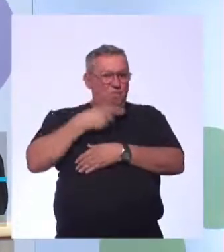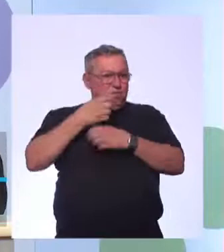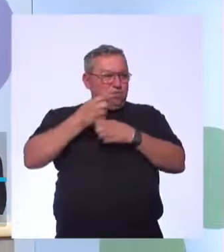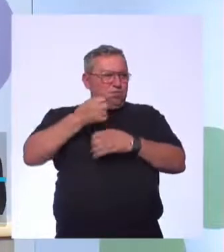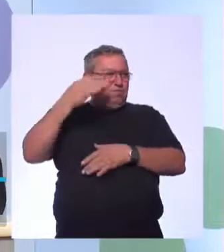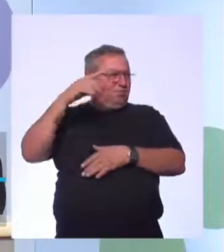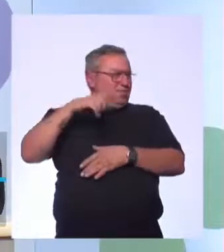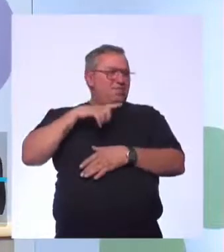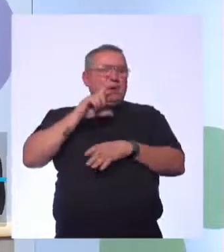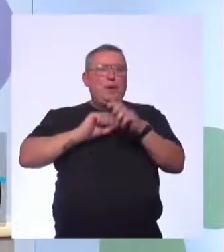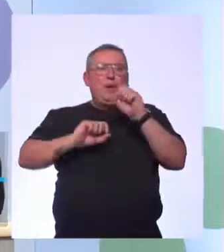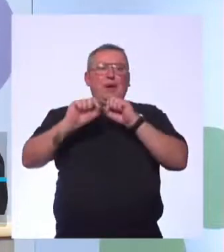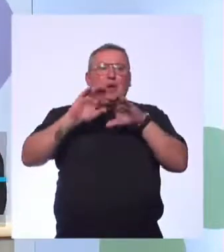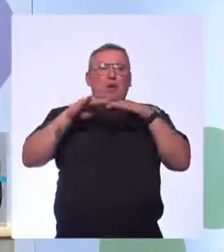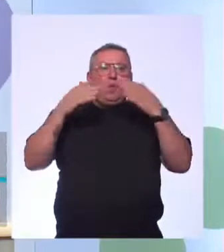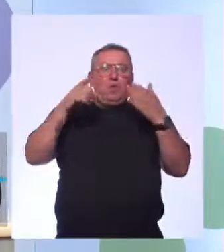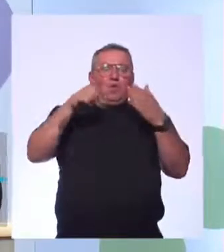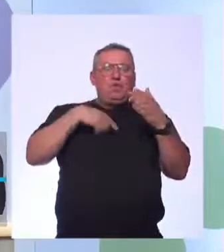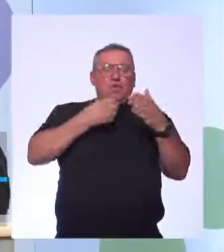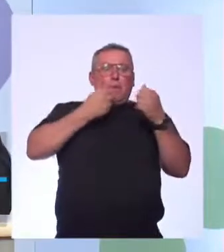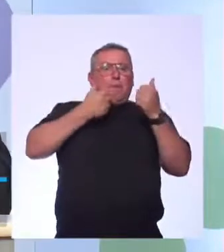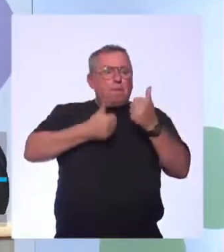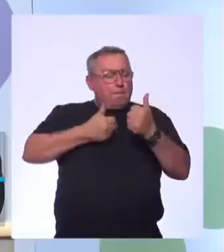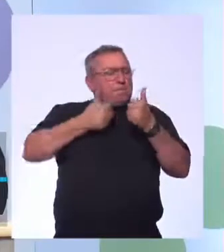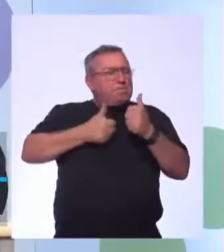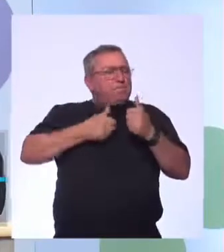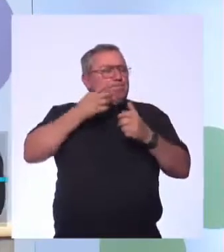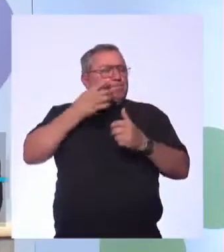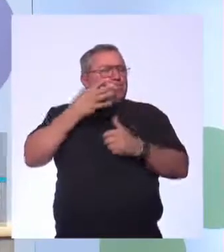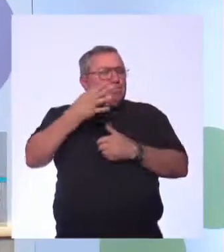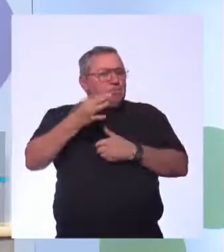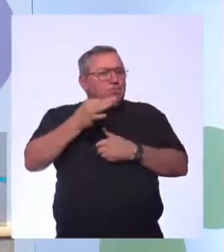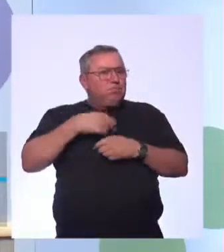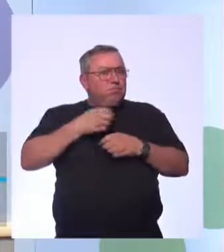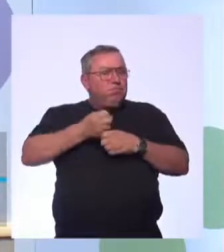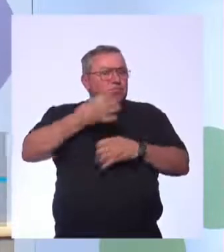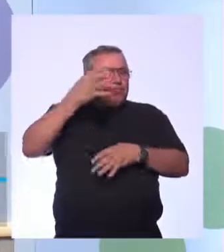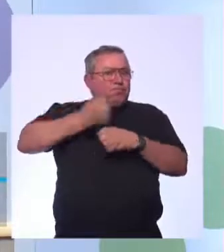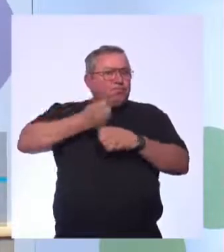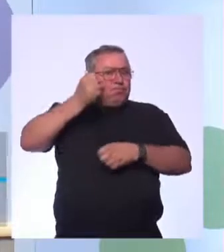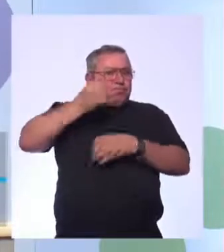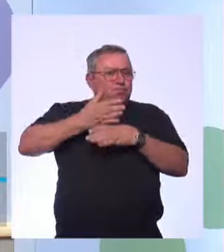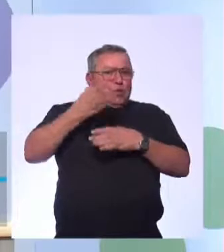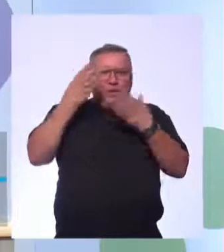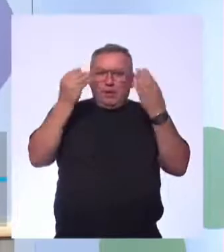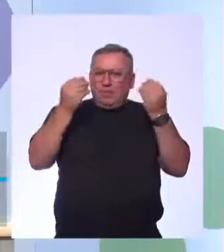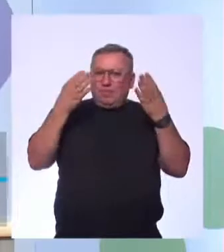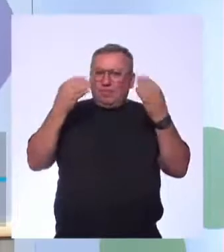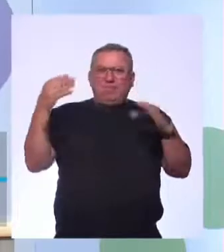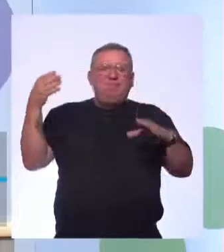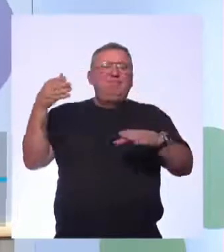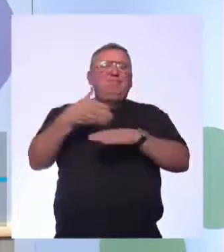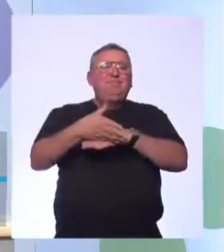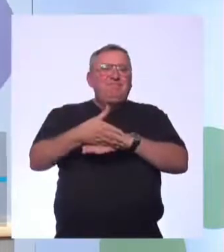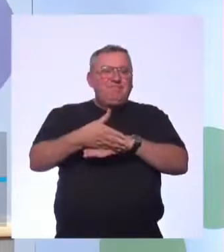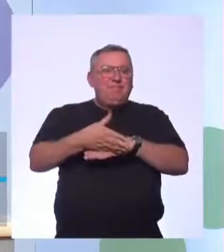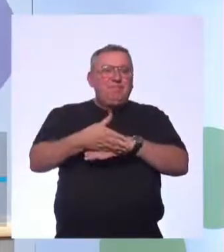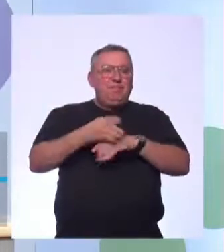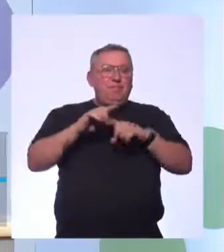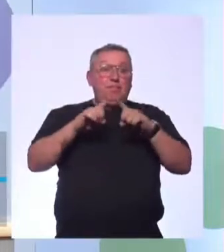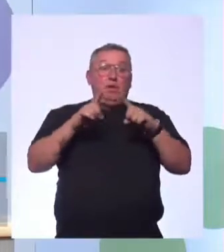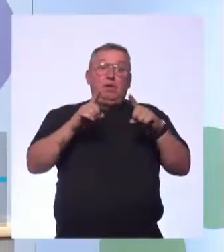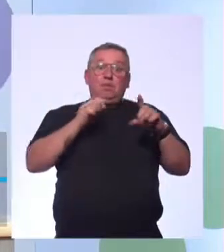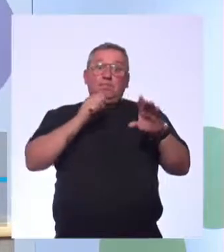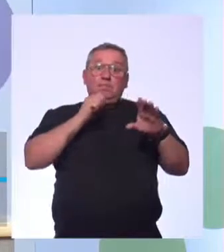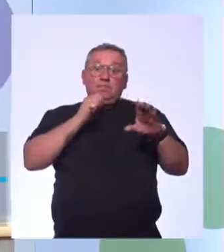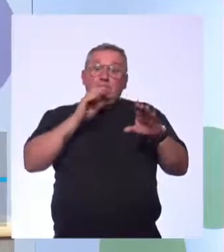aqui, quando vocês estão bem inteirados, ele sobe bem rápido porque tem muita interação. Ainda está um